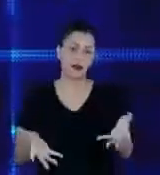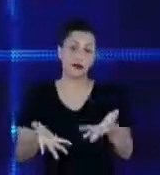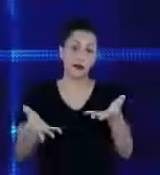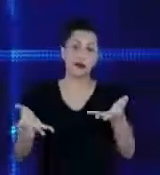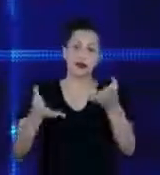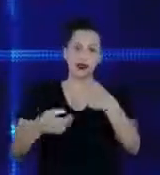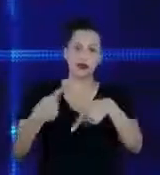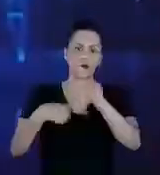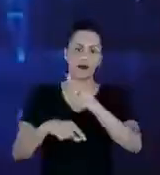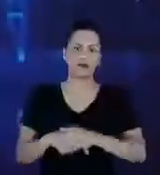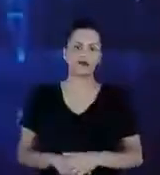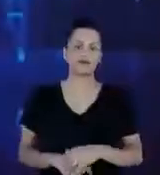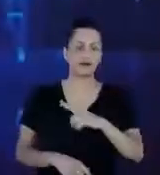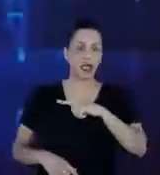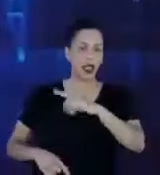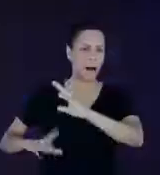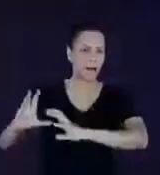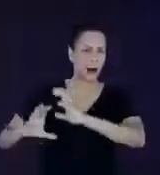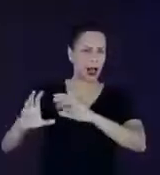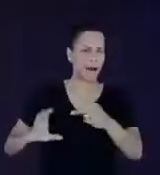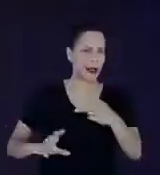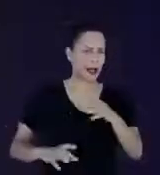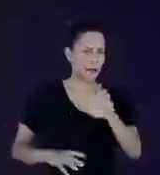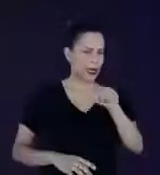eu vou passar agora a palavra para o Paulo.